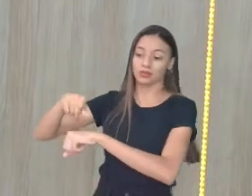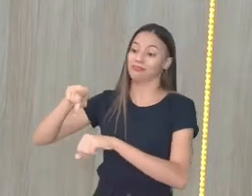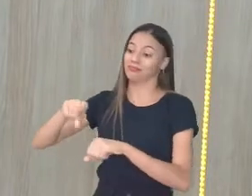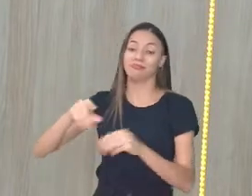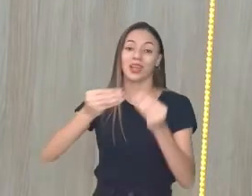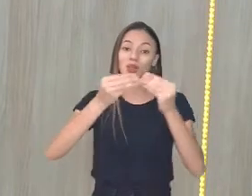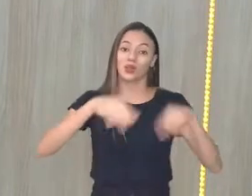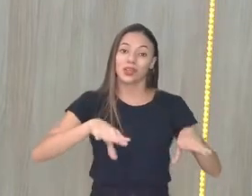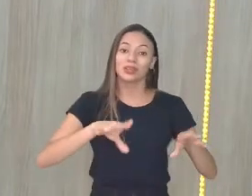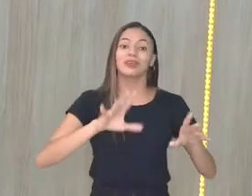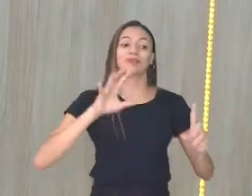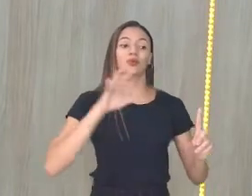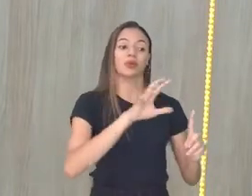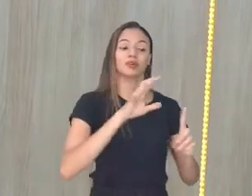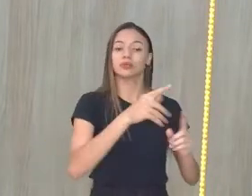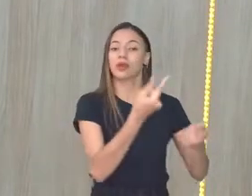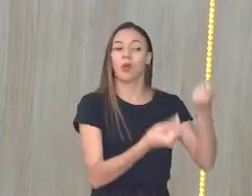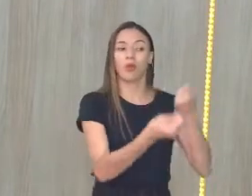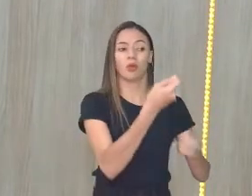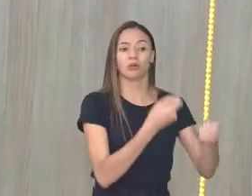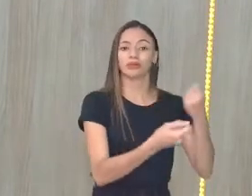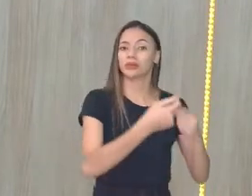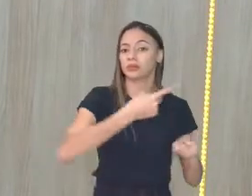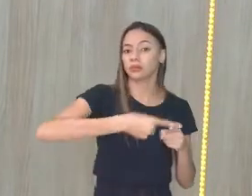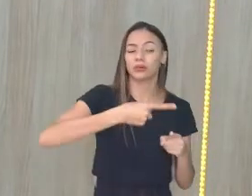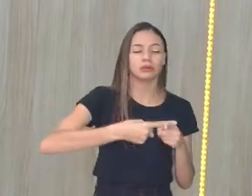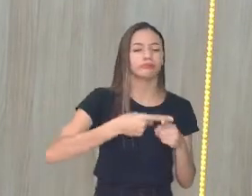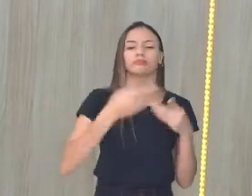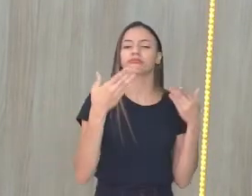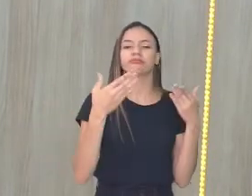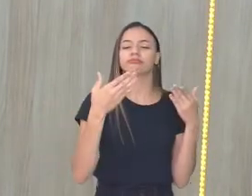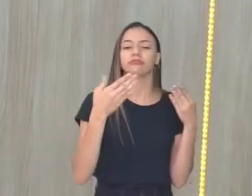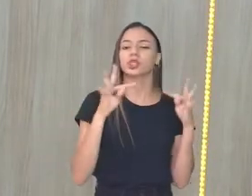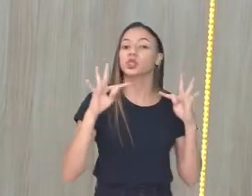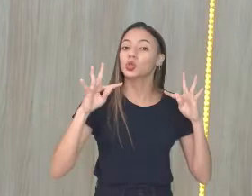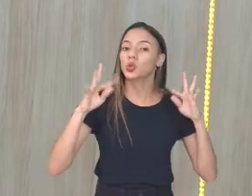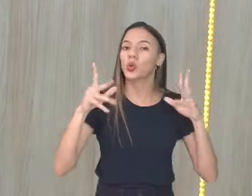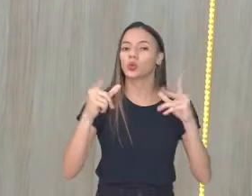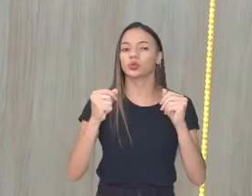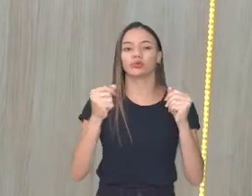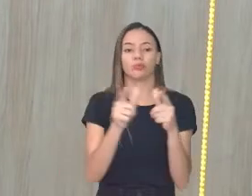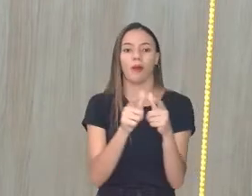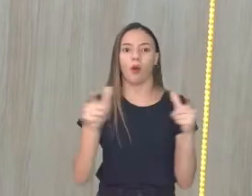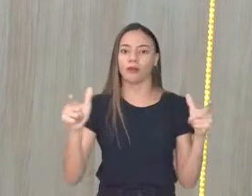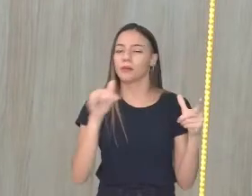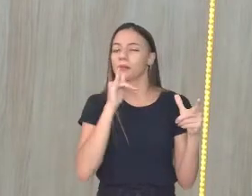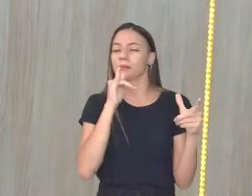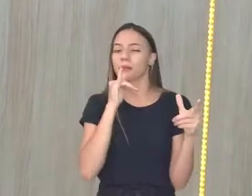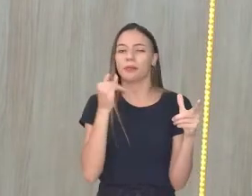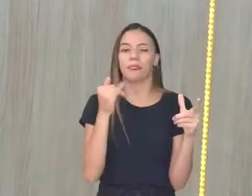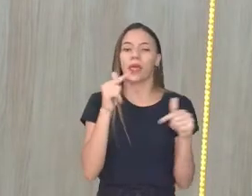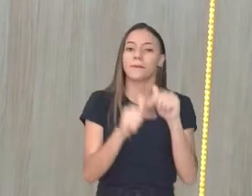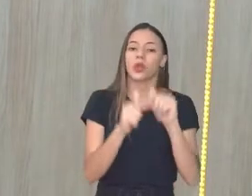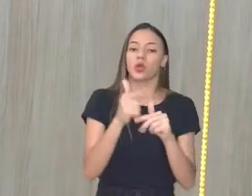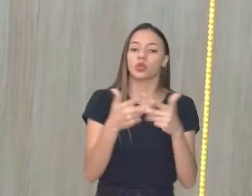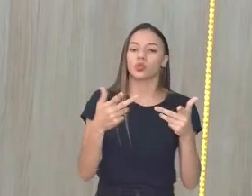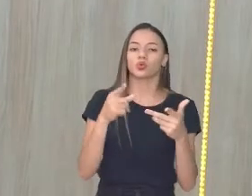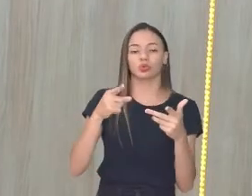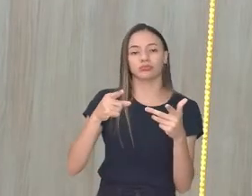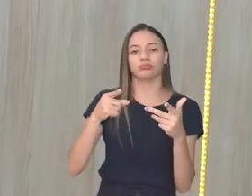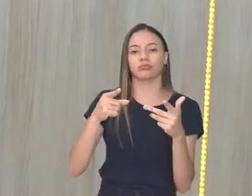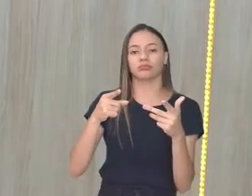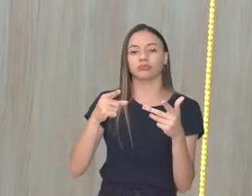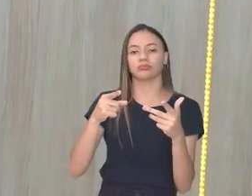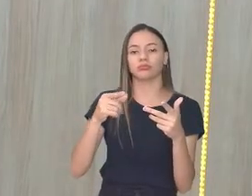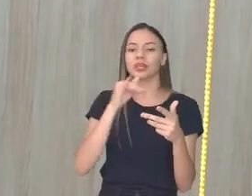economia, como a gente tem, né, tudo dependendo, né, ou numa maioria esmagadora, os produtos são transportados,